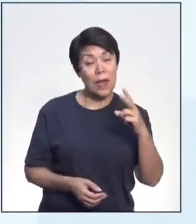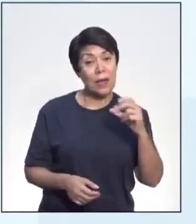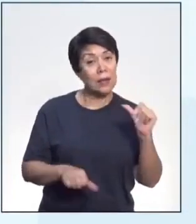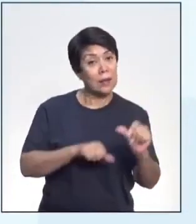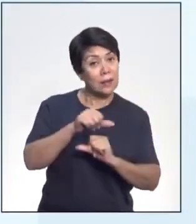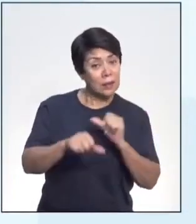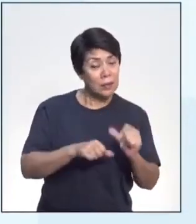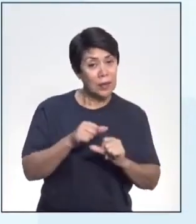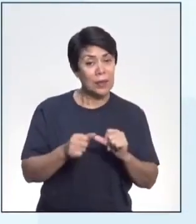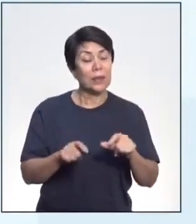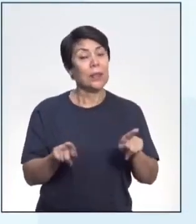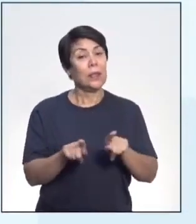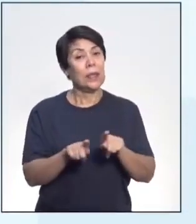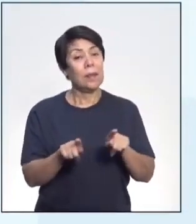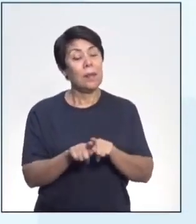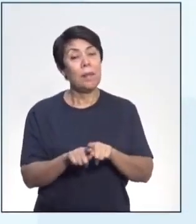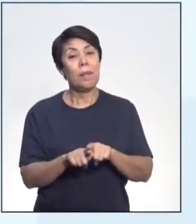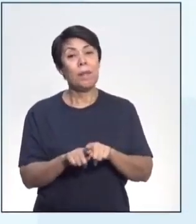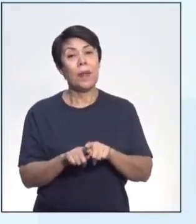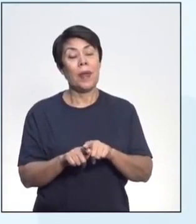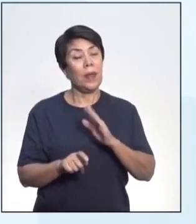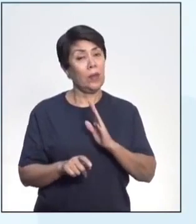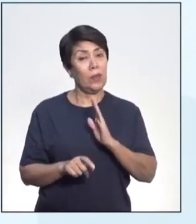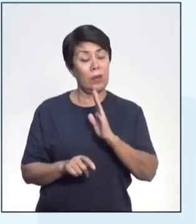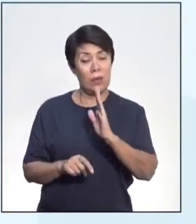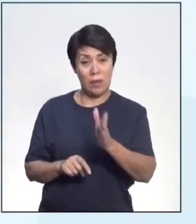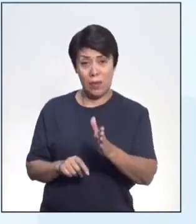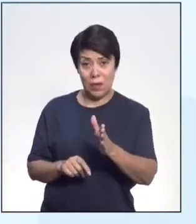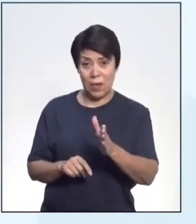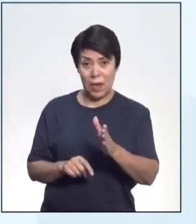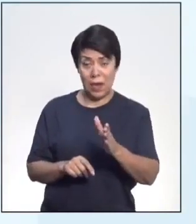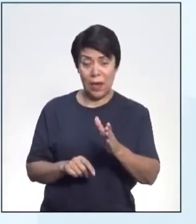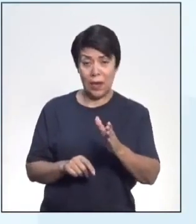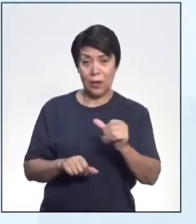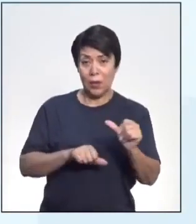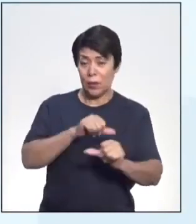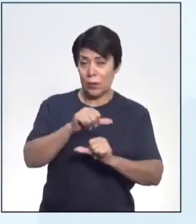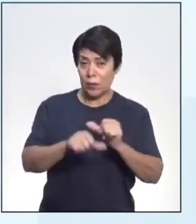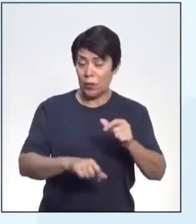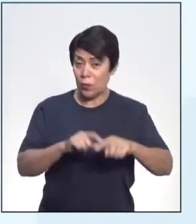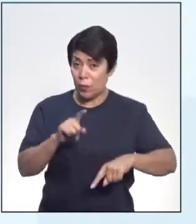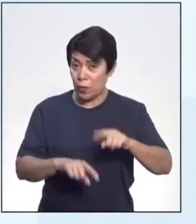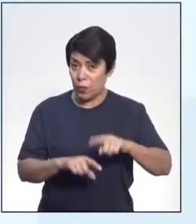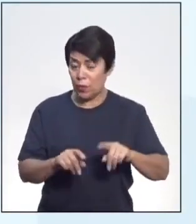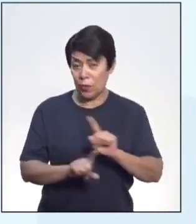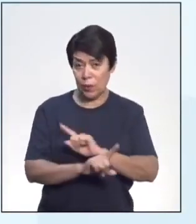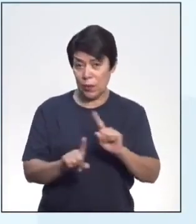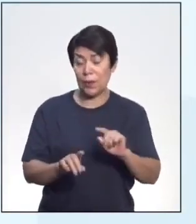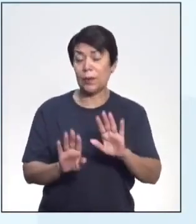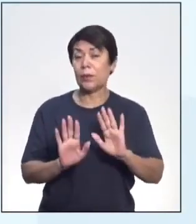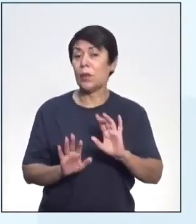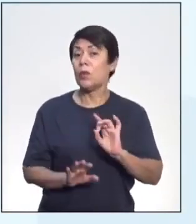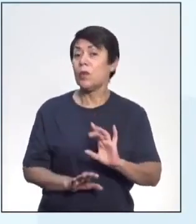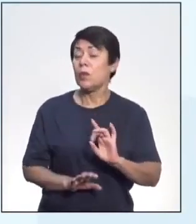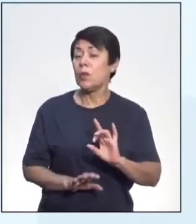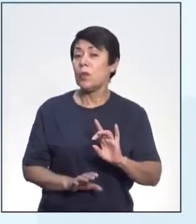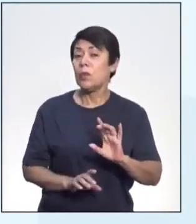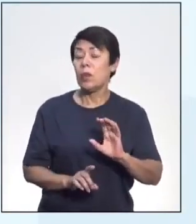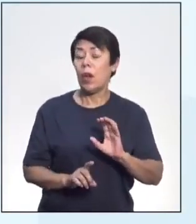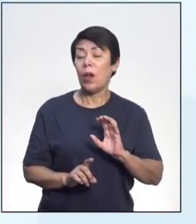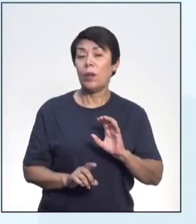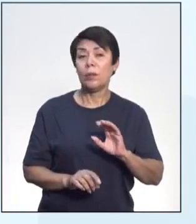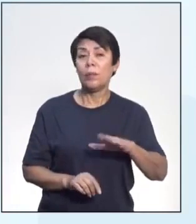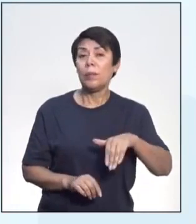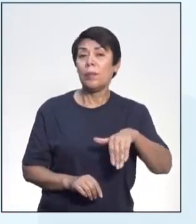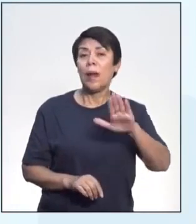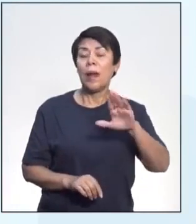não participa diretamente do reagente produto. Ele vai só o quê? Aumentar a